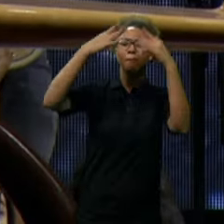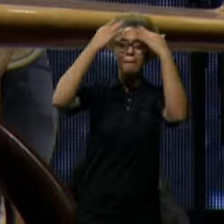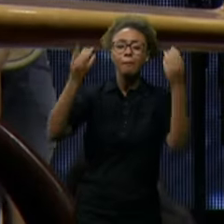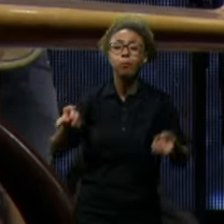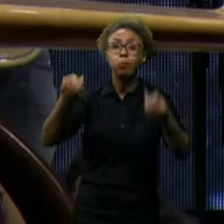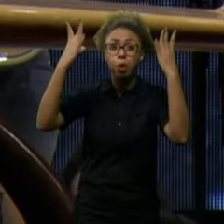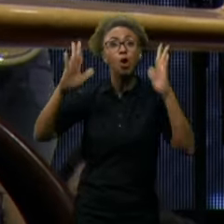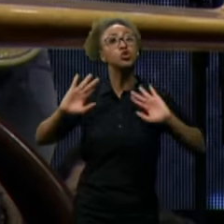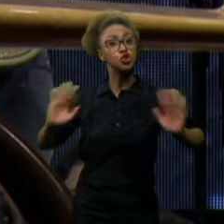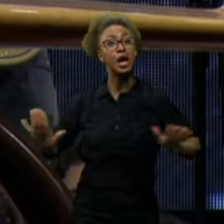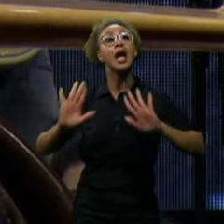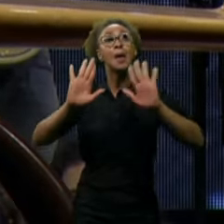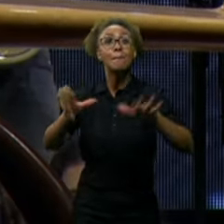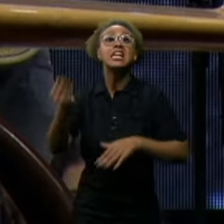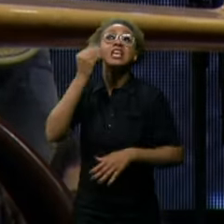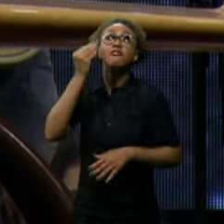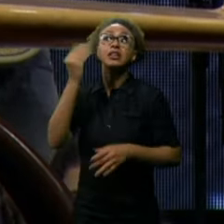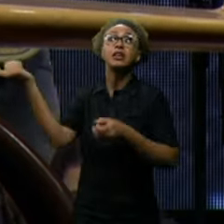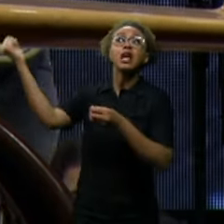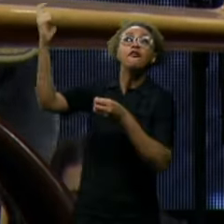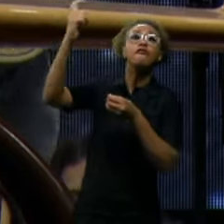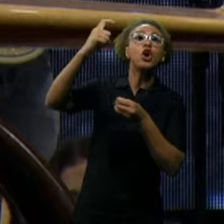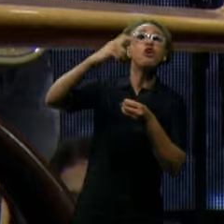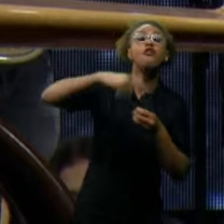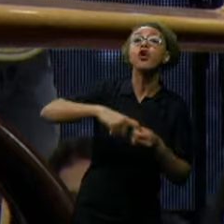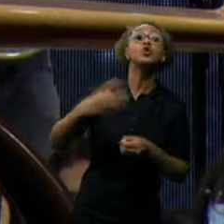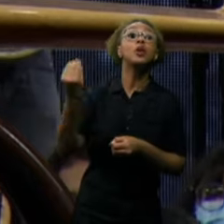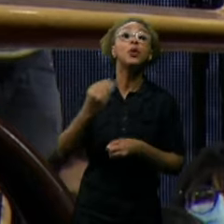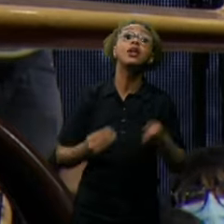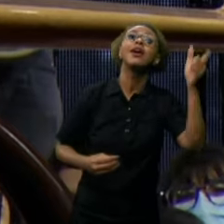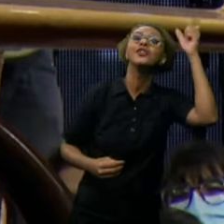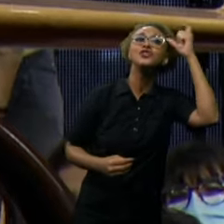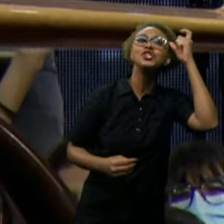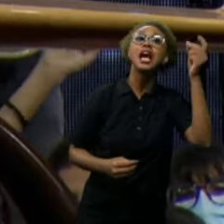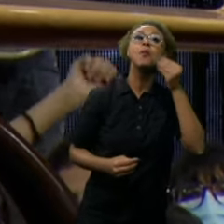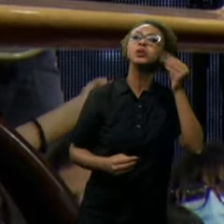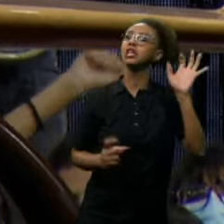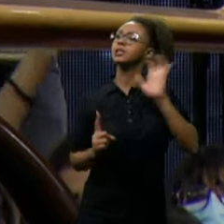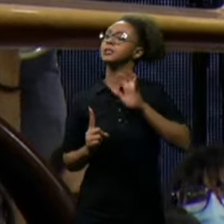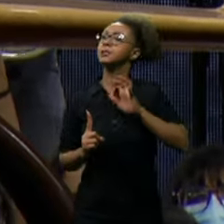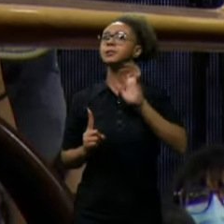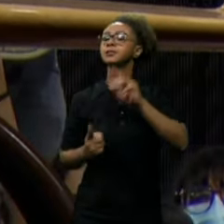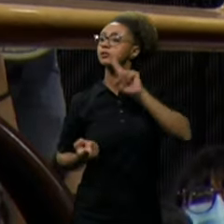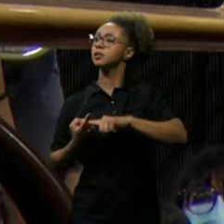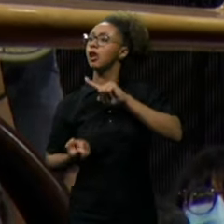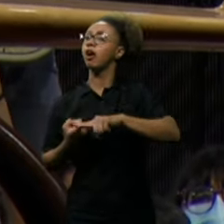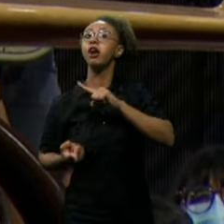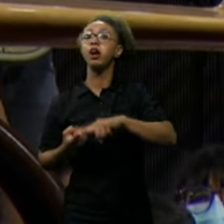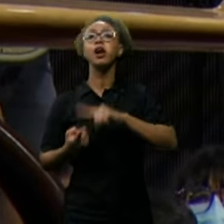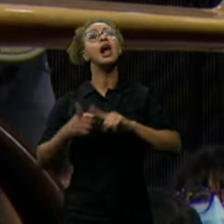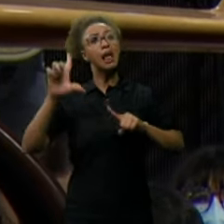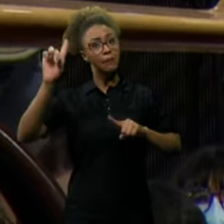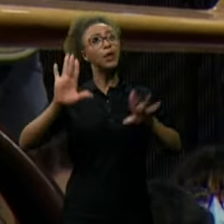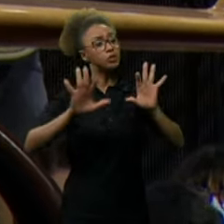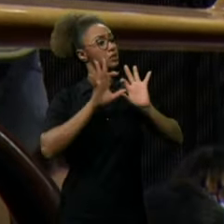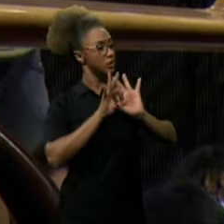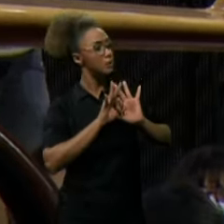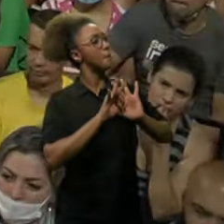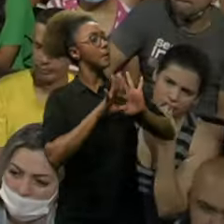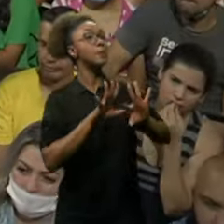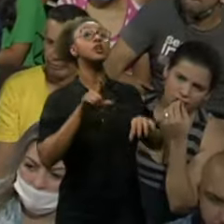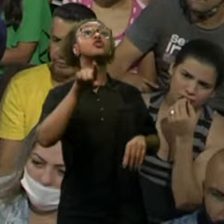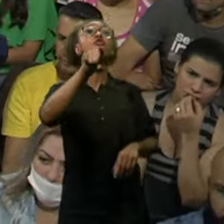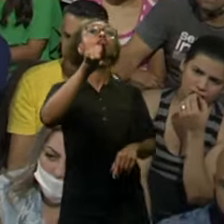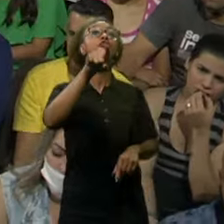superou Vamos tentar te encontrar no caminho sabe o que Satanás vai tentar de ameaçar e Deus vai até permitir